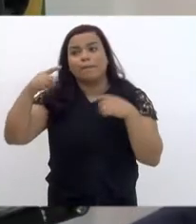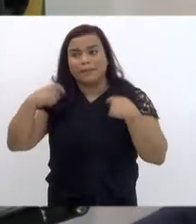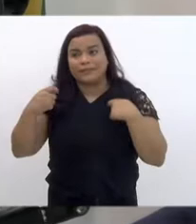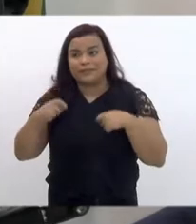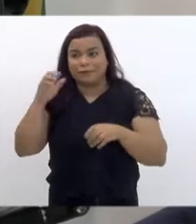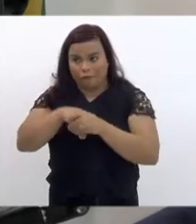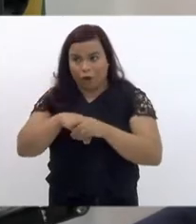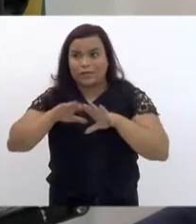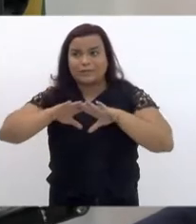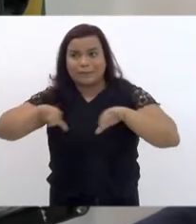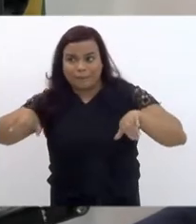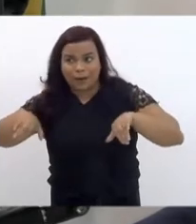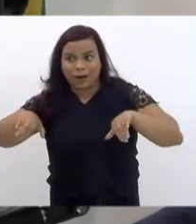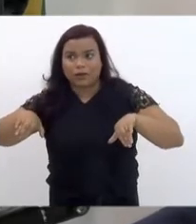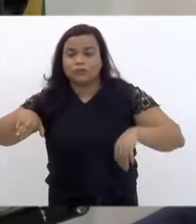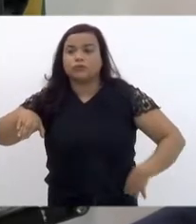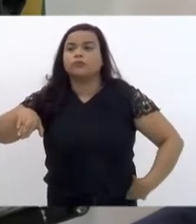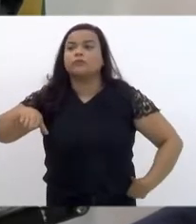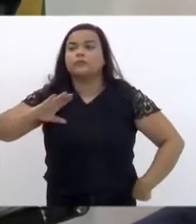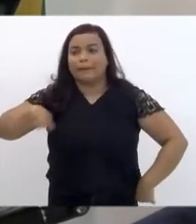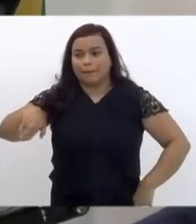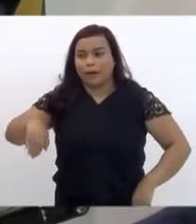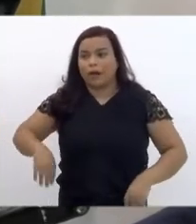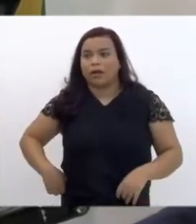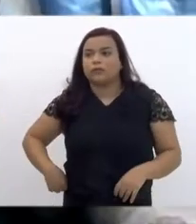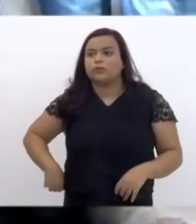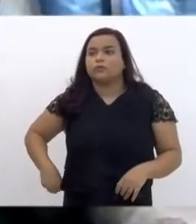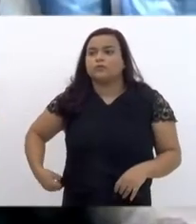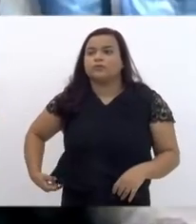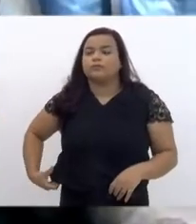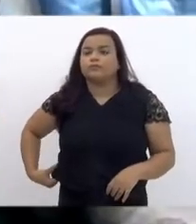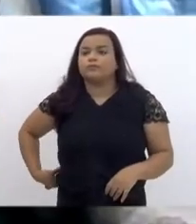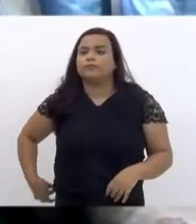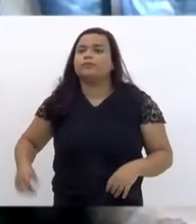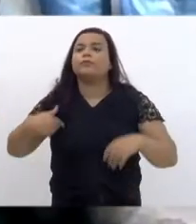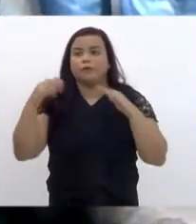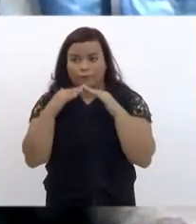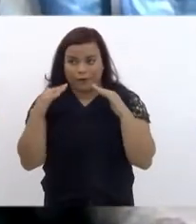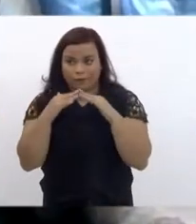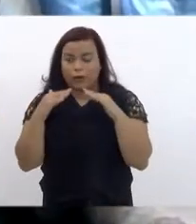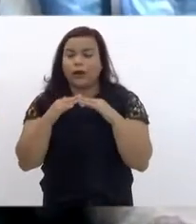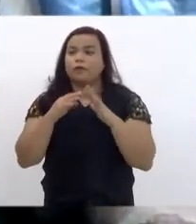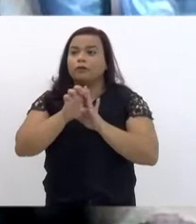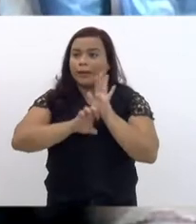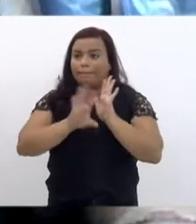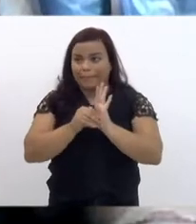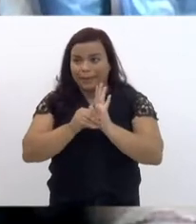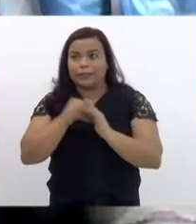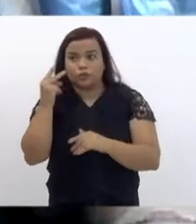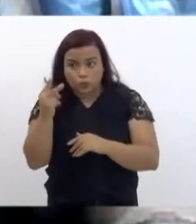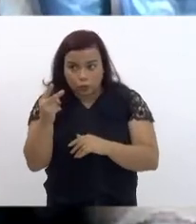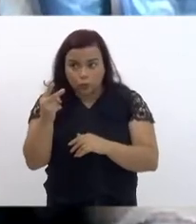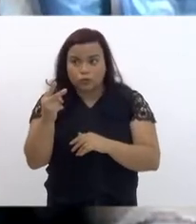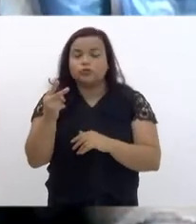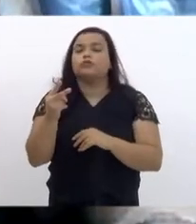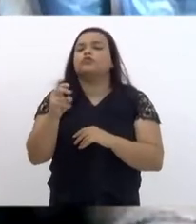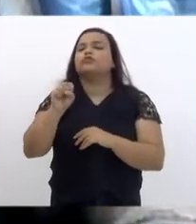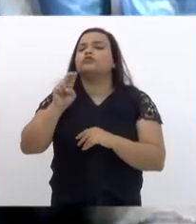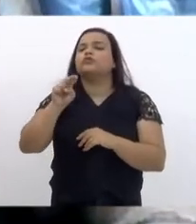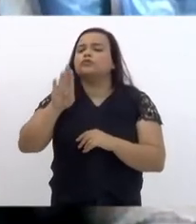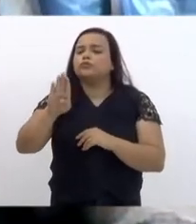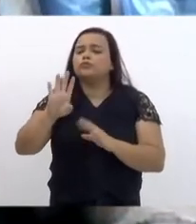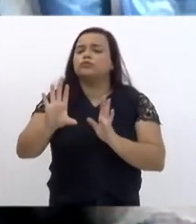votação. Eu dou o voto em separado. Favorável à emenda 2, com subemenda